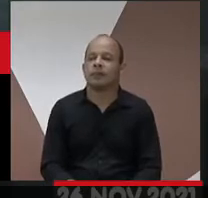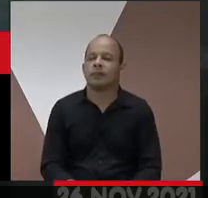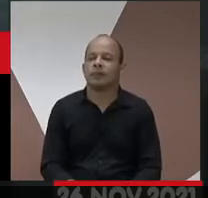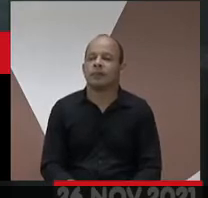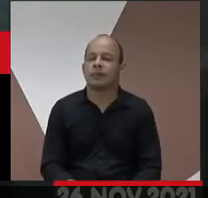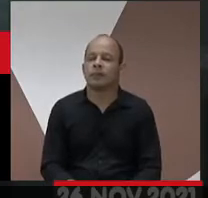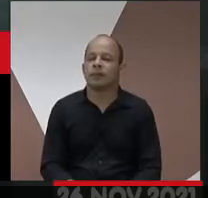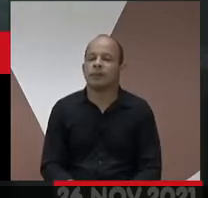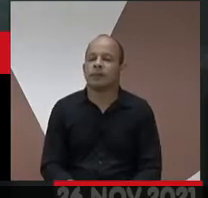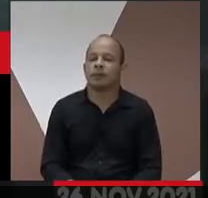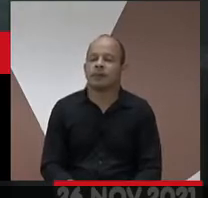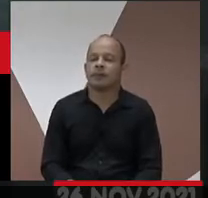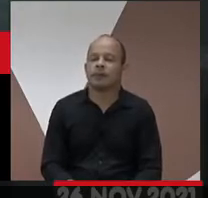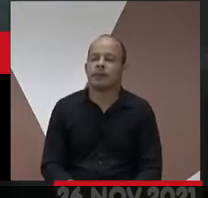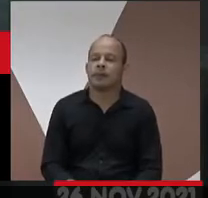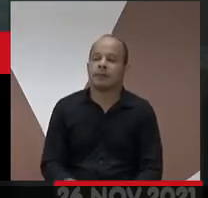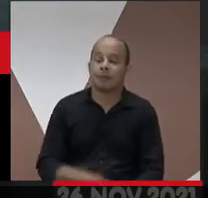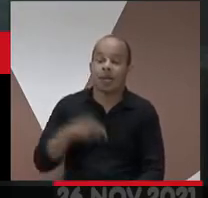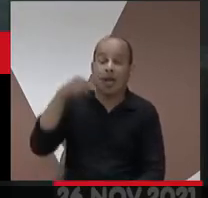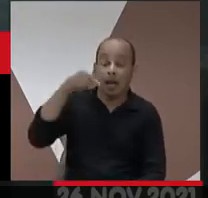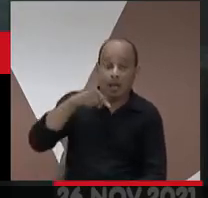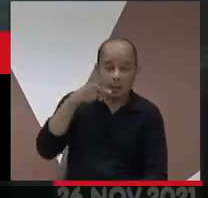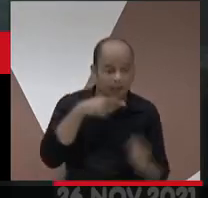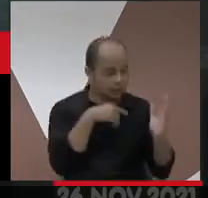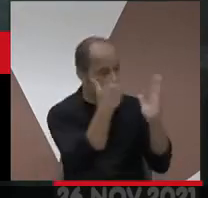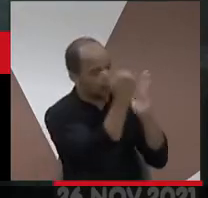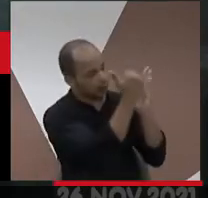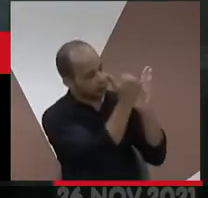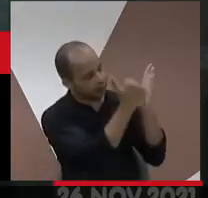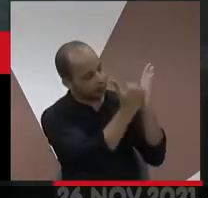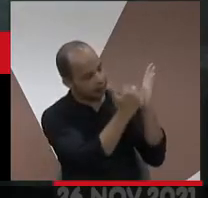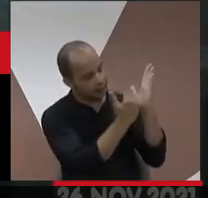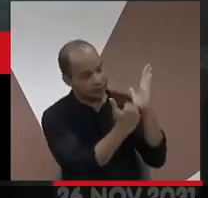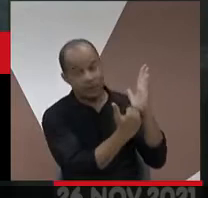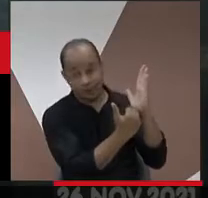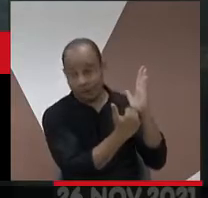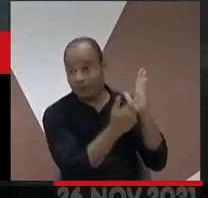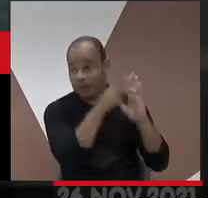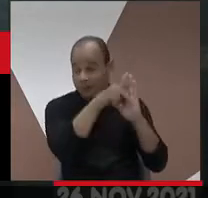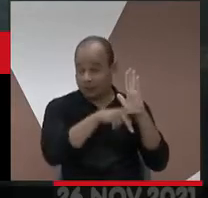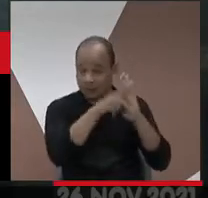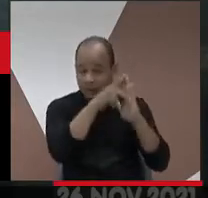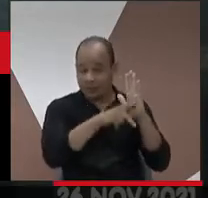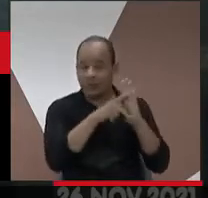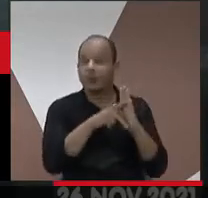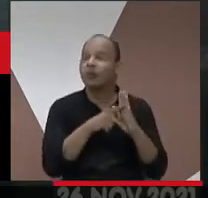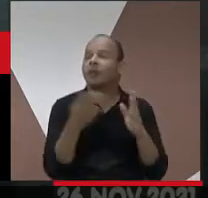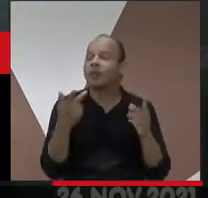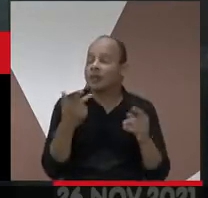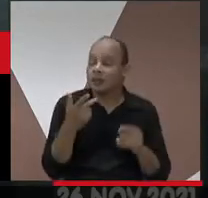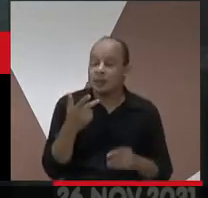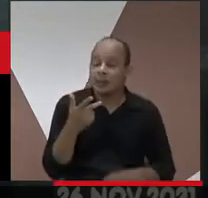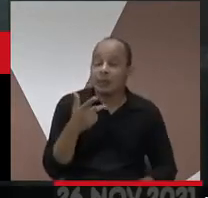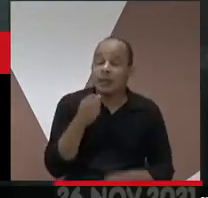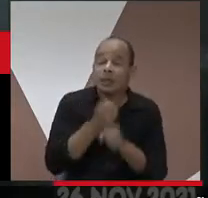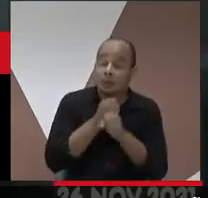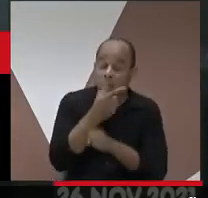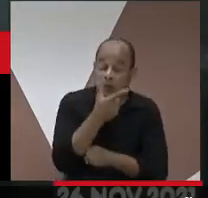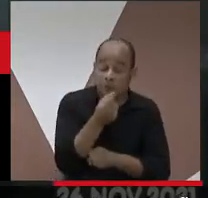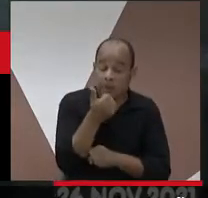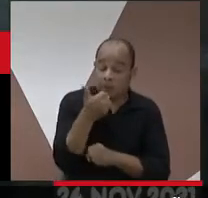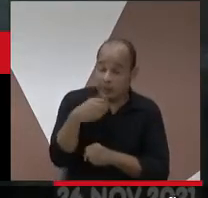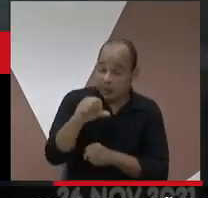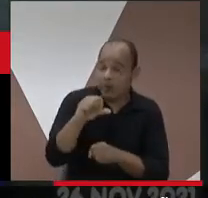Aqui no cronograma geral do projeto, como estampado aí. Dezembro de 2019, termos